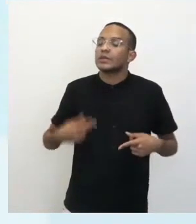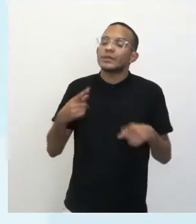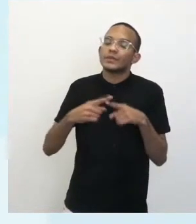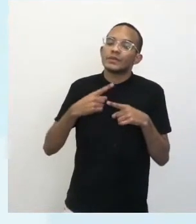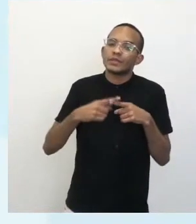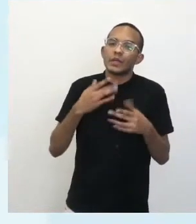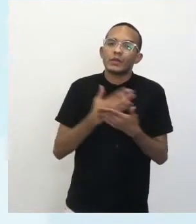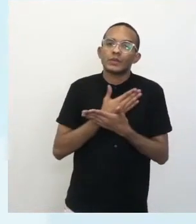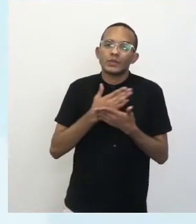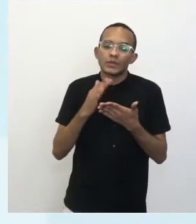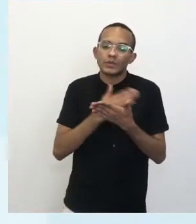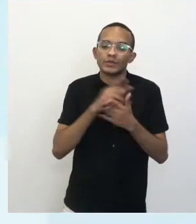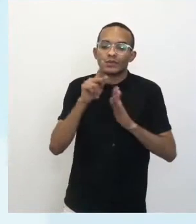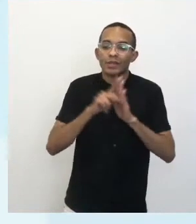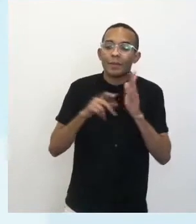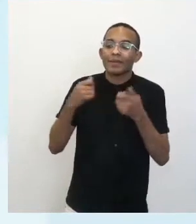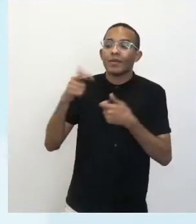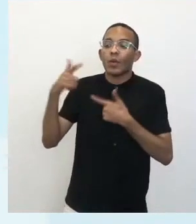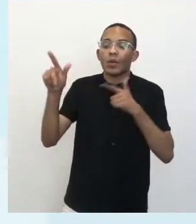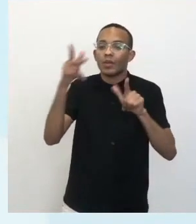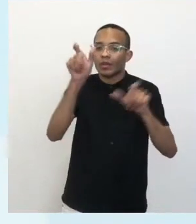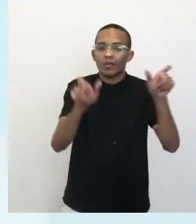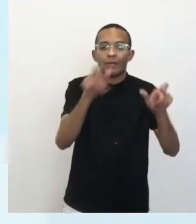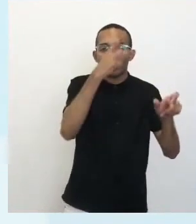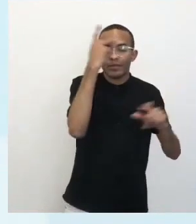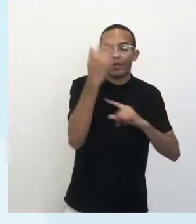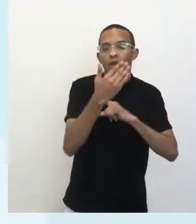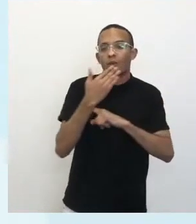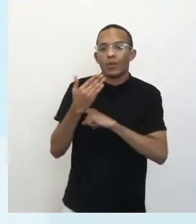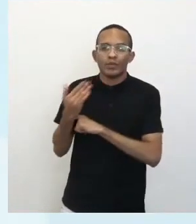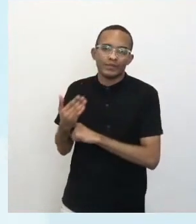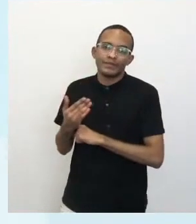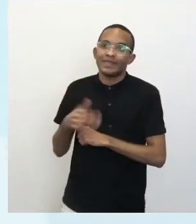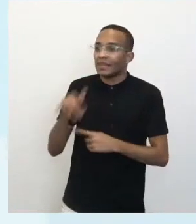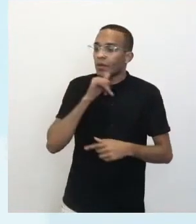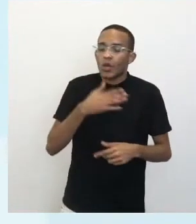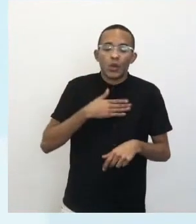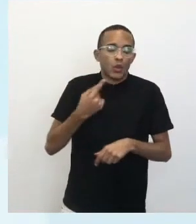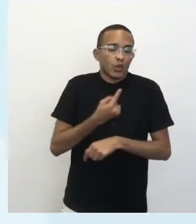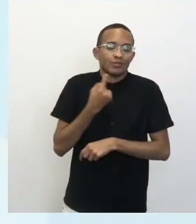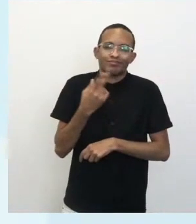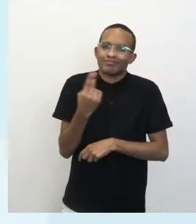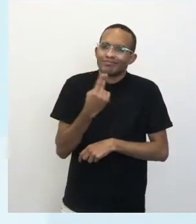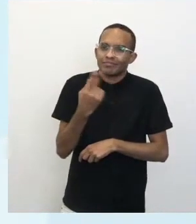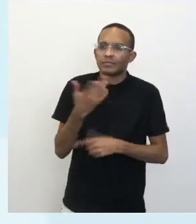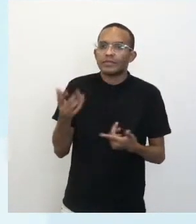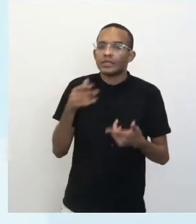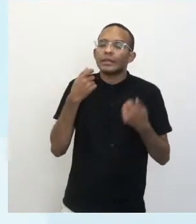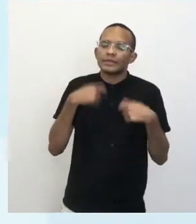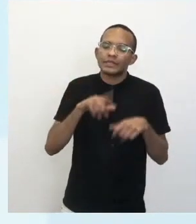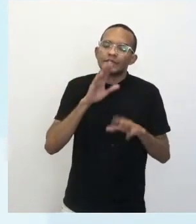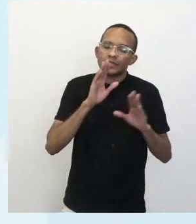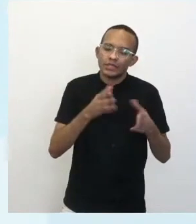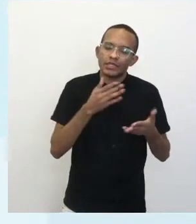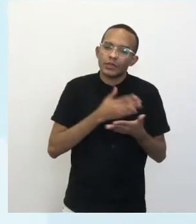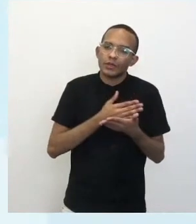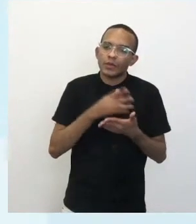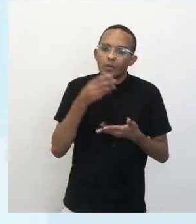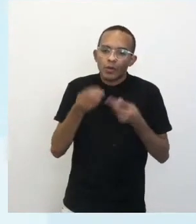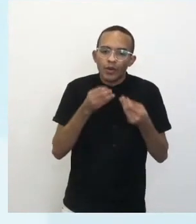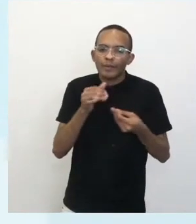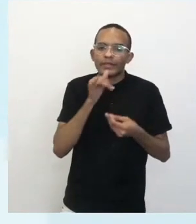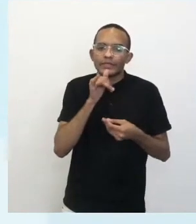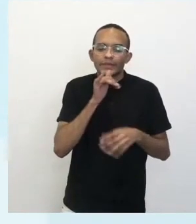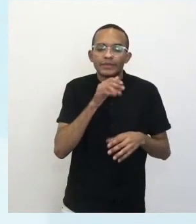o meu projeto eu preciso da ajuda de outras pessoas. Eu não vou conseguir executar todas as etapas. Então, eu tenho que já